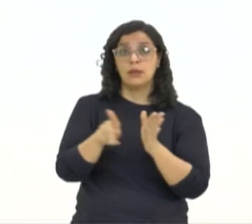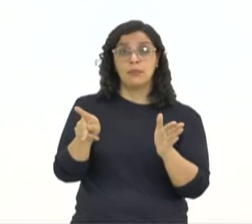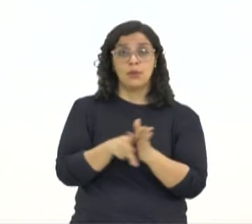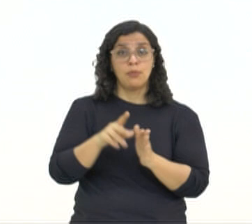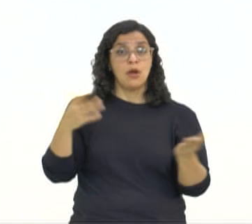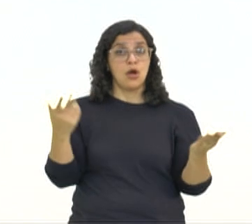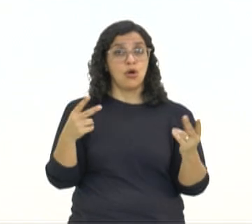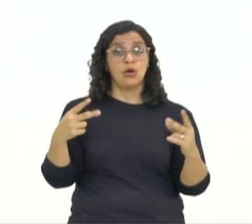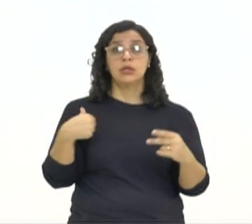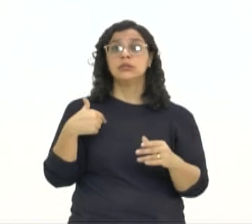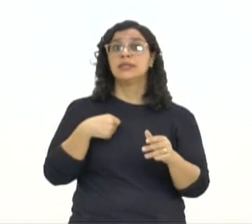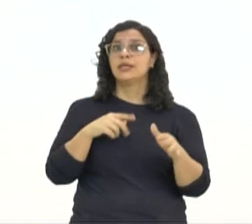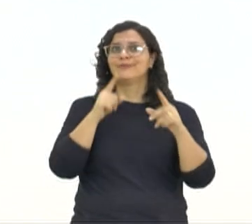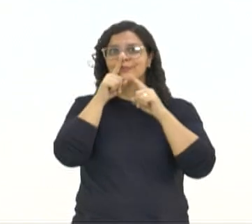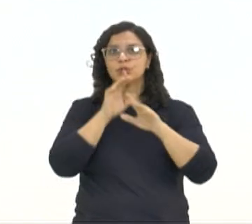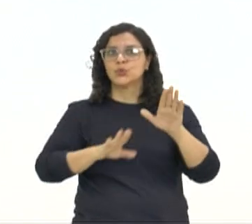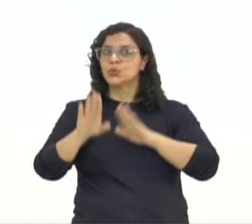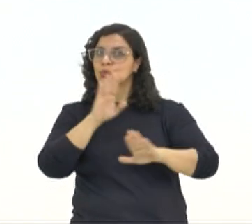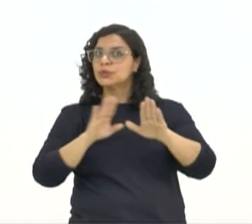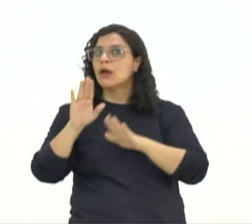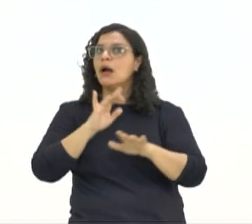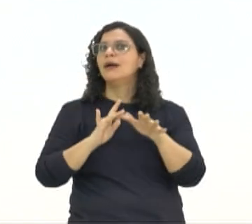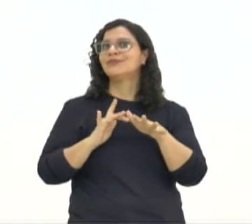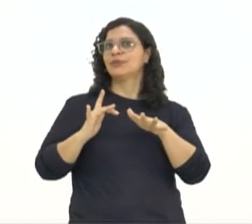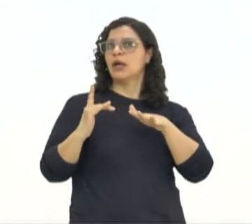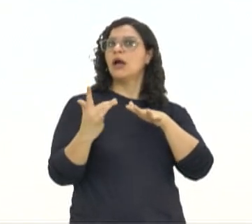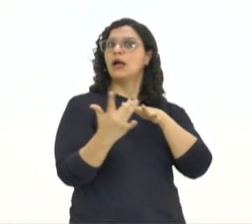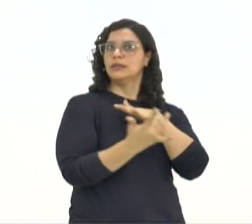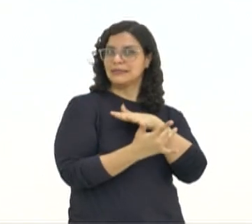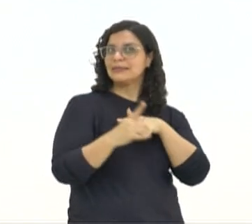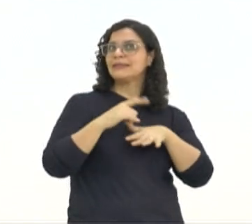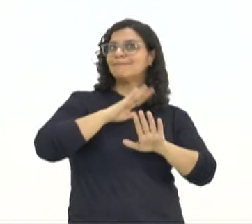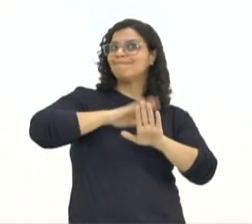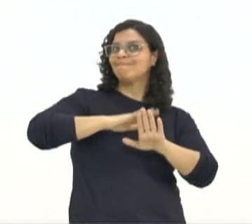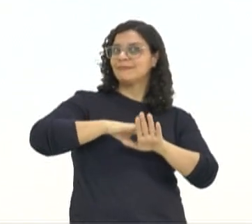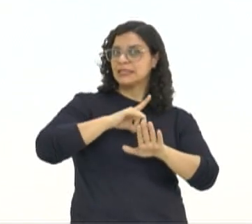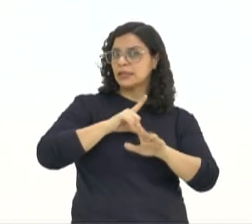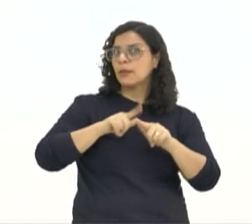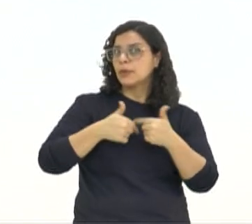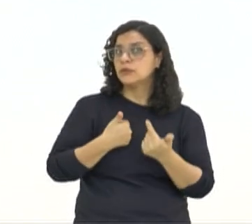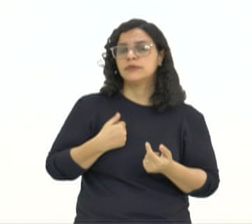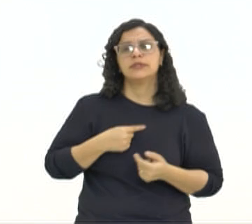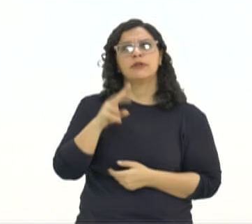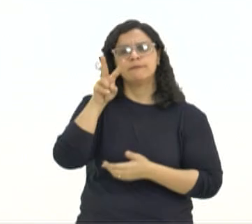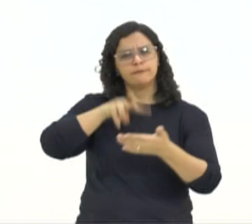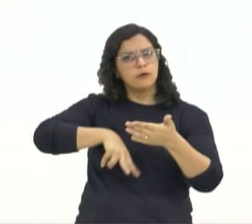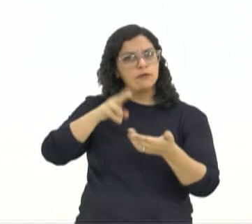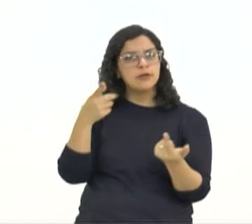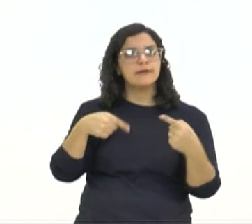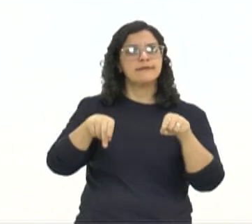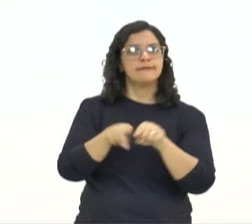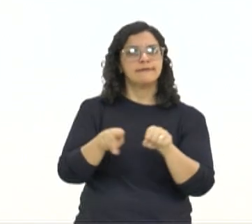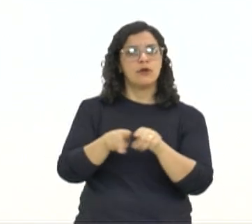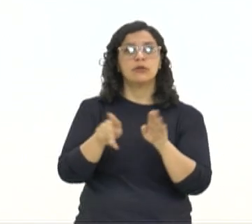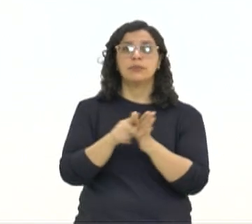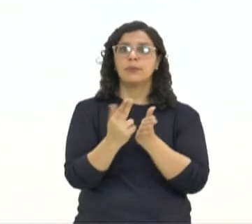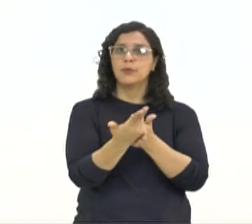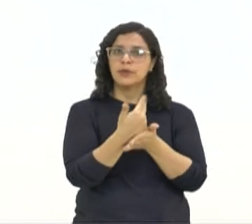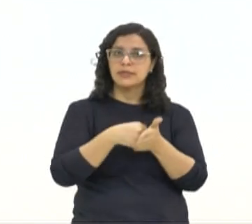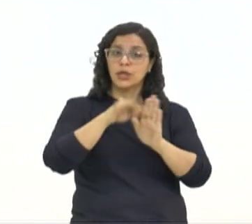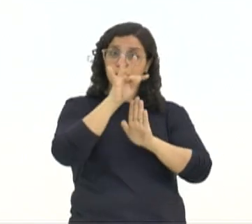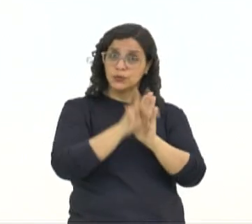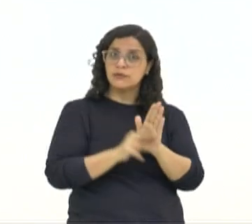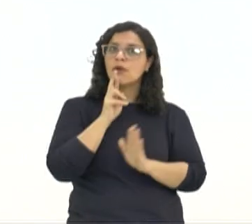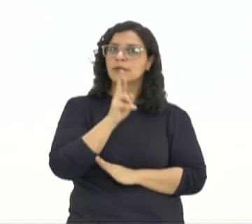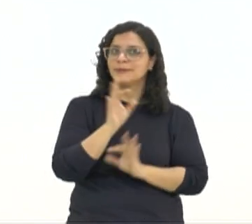a los peligros de las redes. Será que é criticar os perigos que as redes têm? Então, vocês vão reler essa vinheta, essa charge e